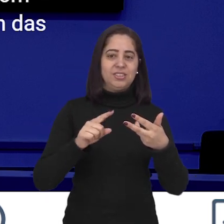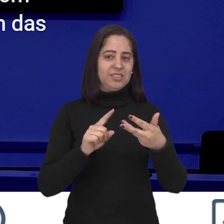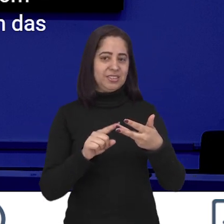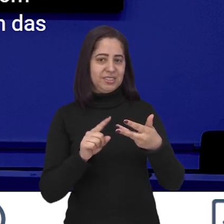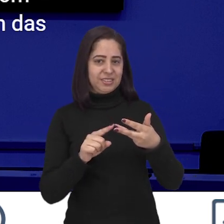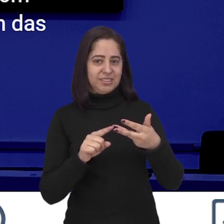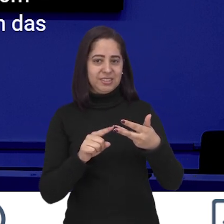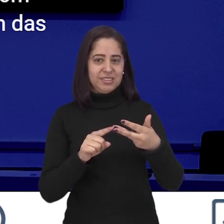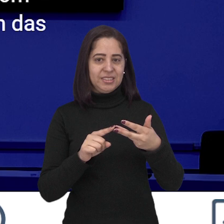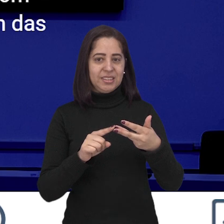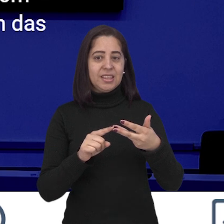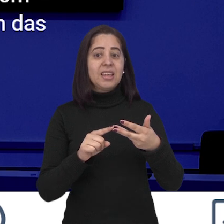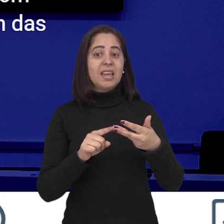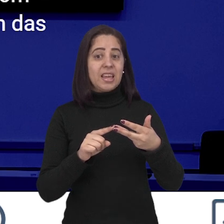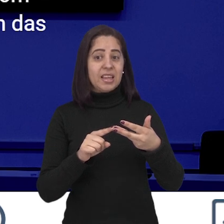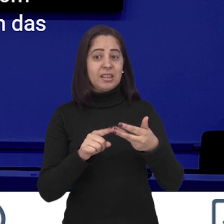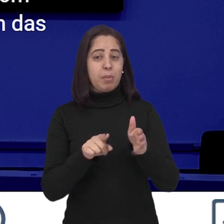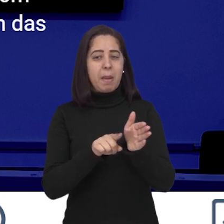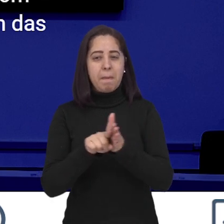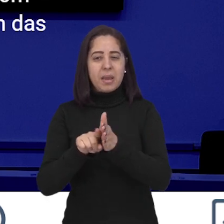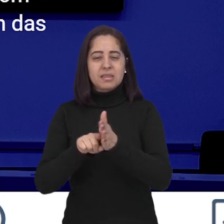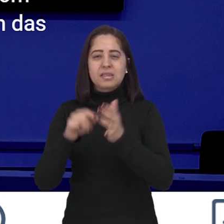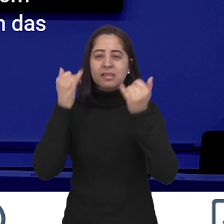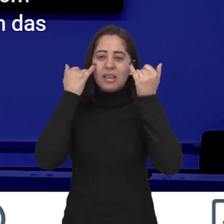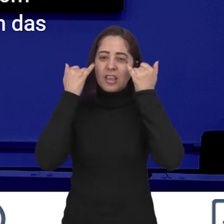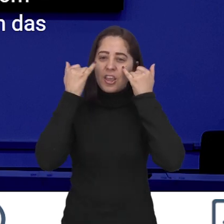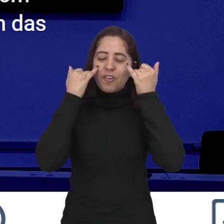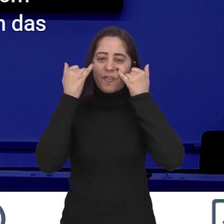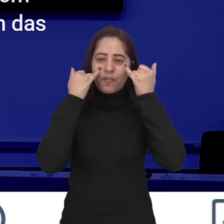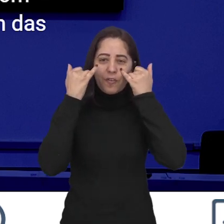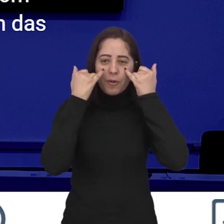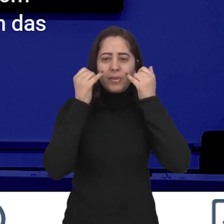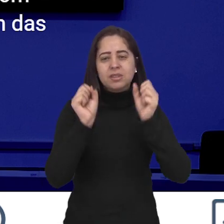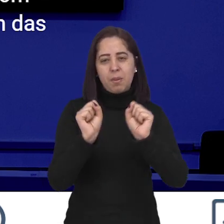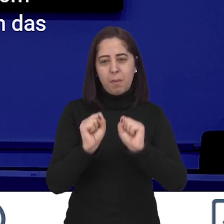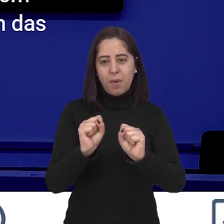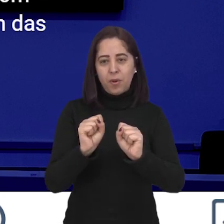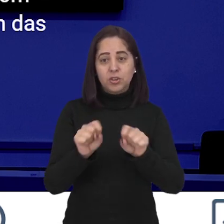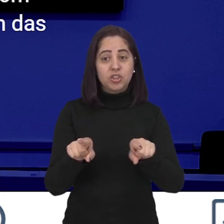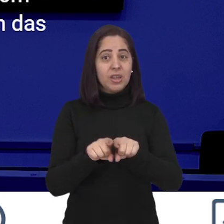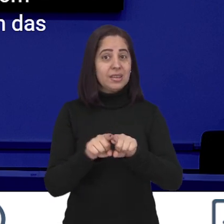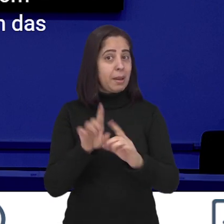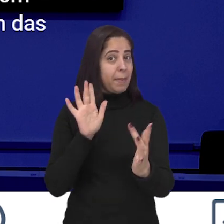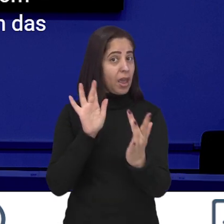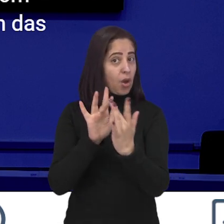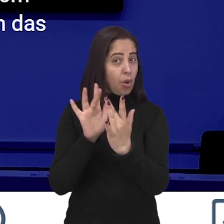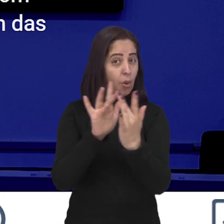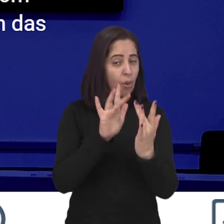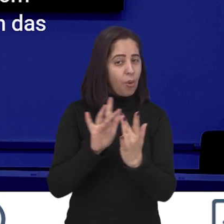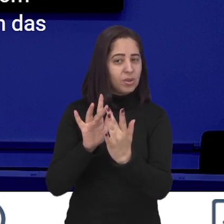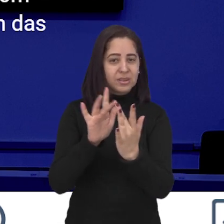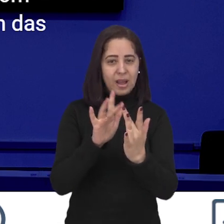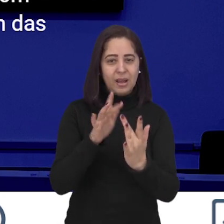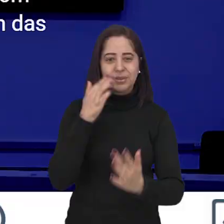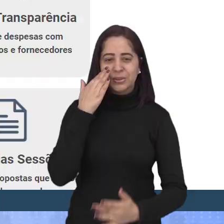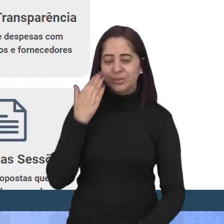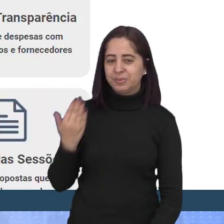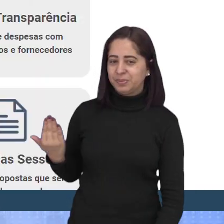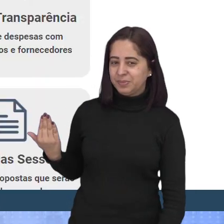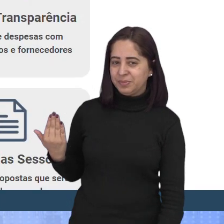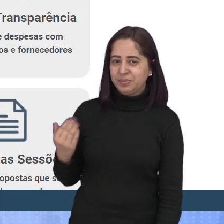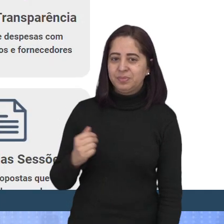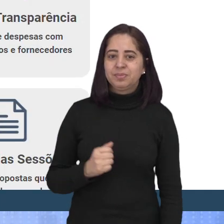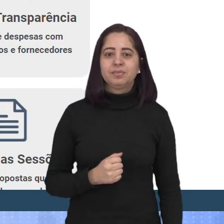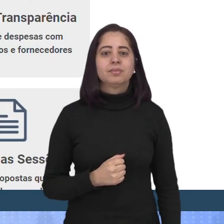e os projetos em tramitação, além de pesquisar as notícias do Legislativo e entrar em contato com a Câmara